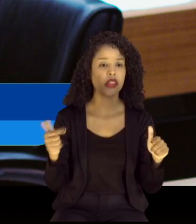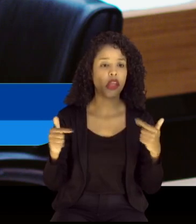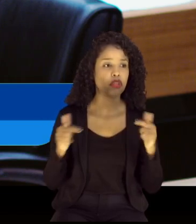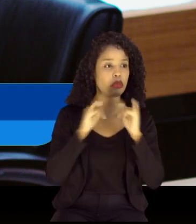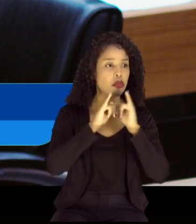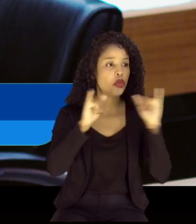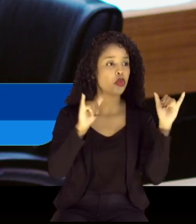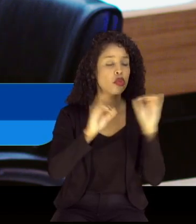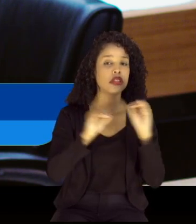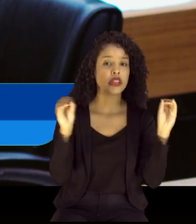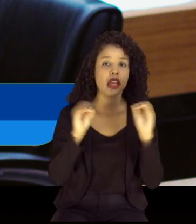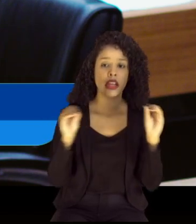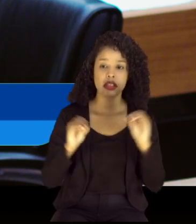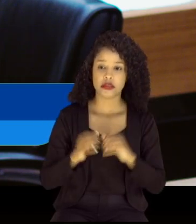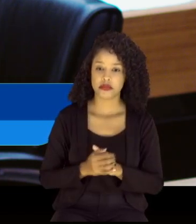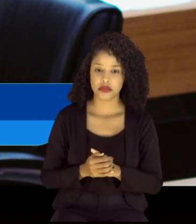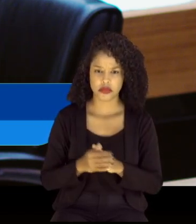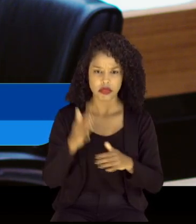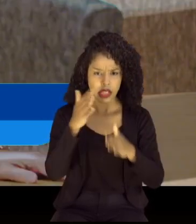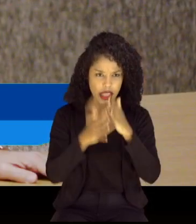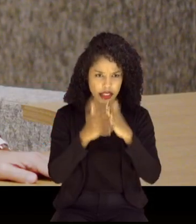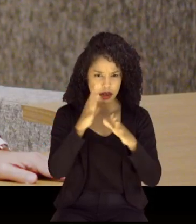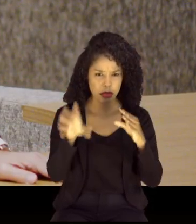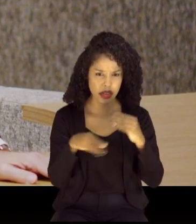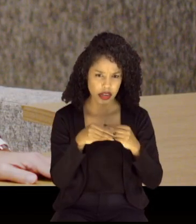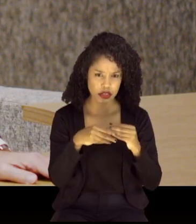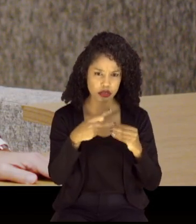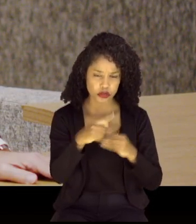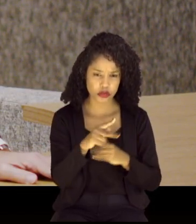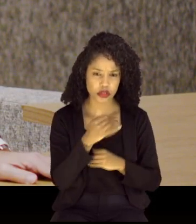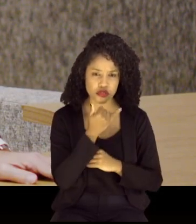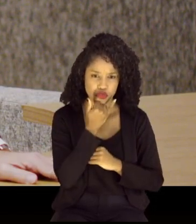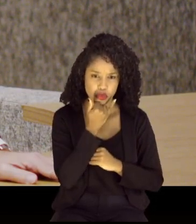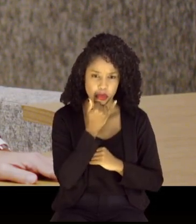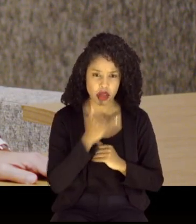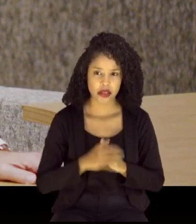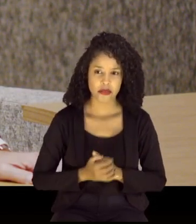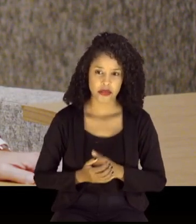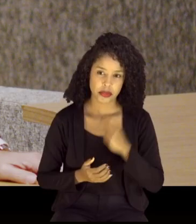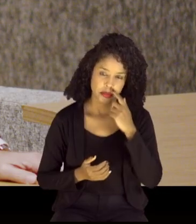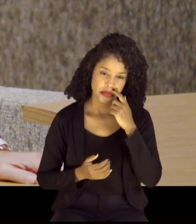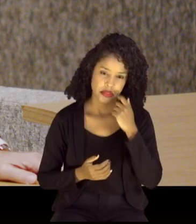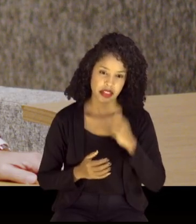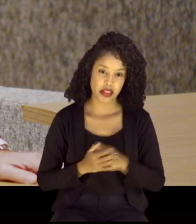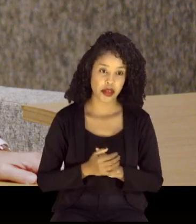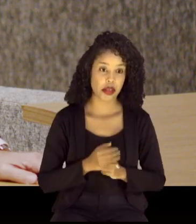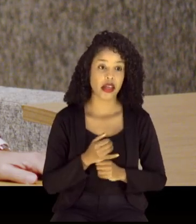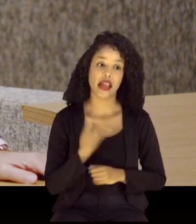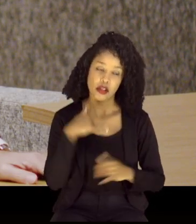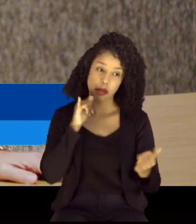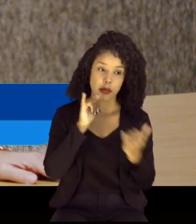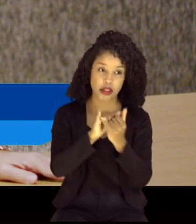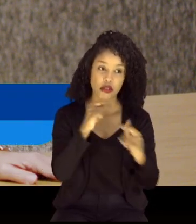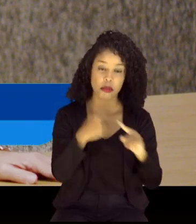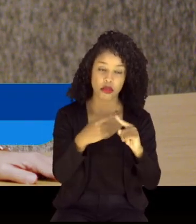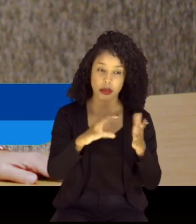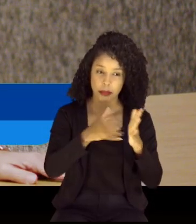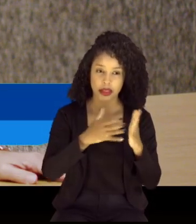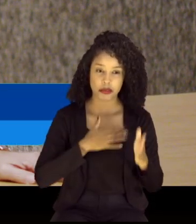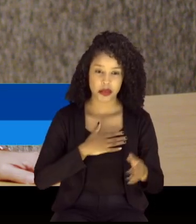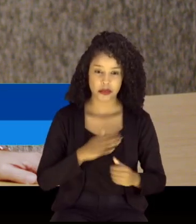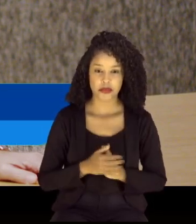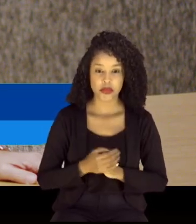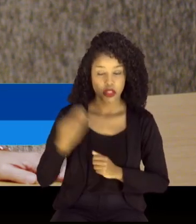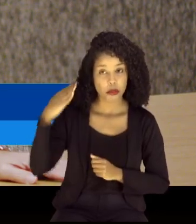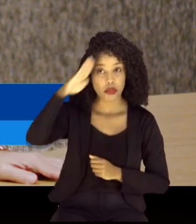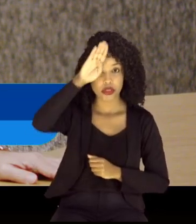infelizmente, na grande imprensa. Deixa eu te atrapalhar o teu aparte, se você é mais educado contigo. Vamos lá, eu vou te perdoar porque é do meu partido. Quando Bolsonaro fez